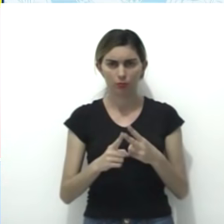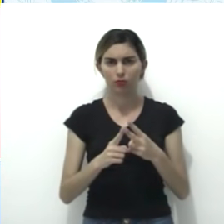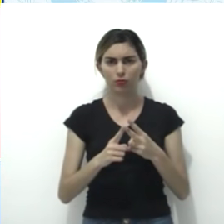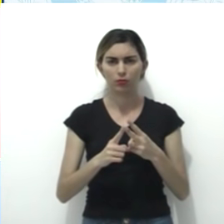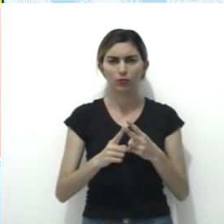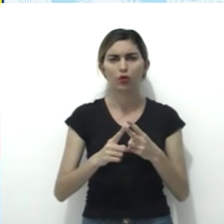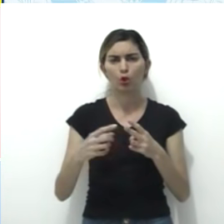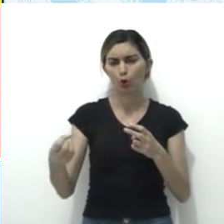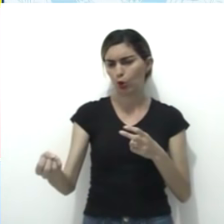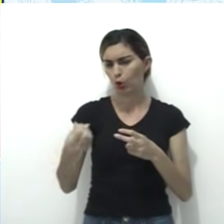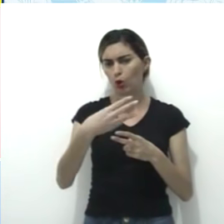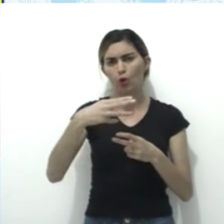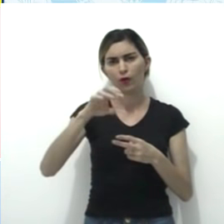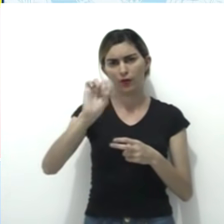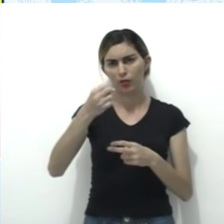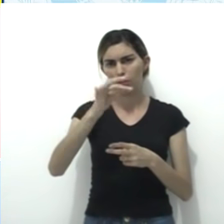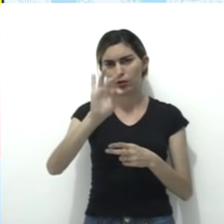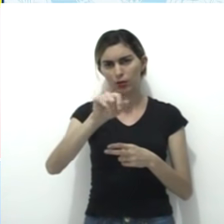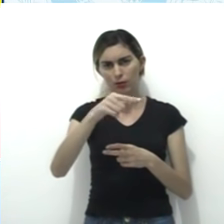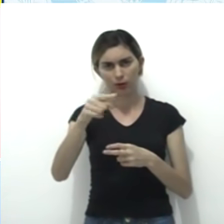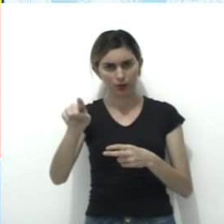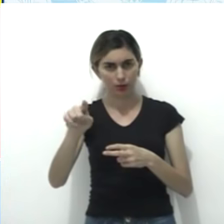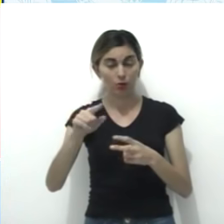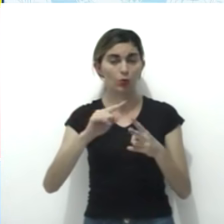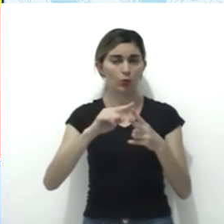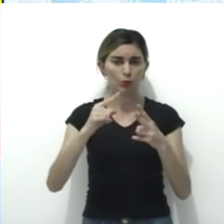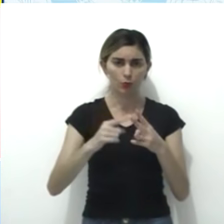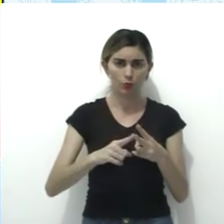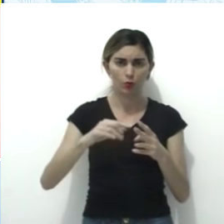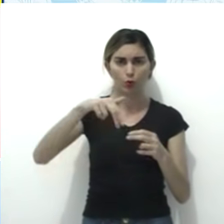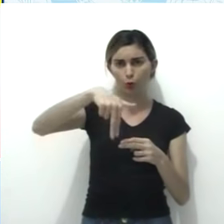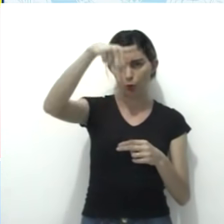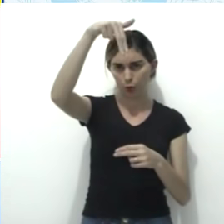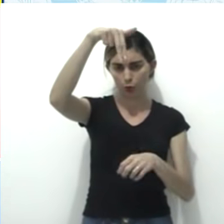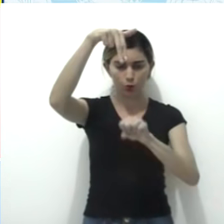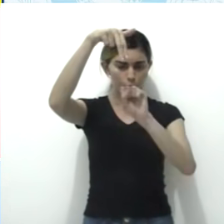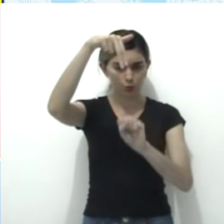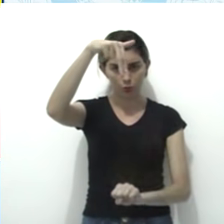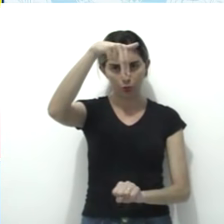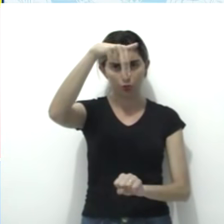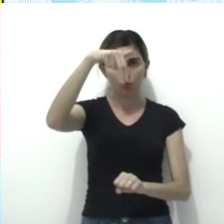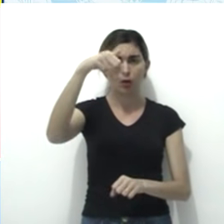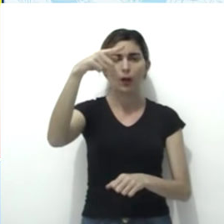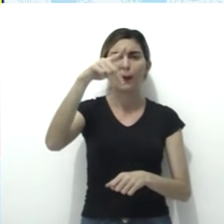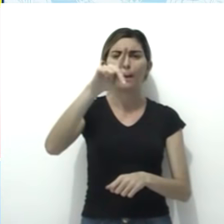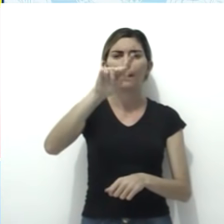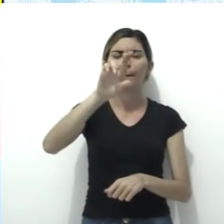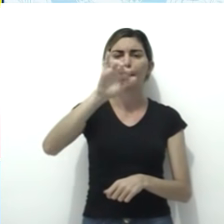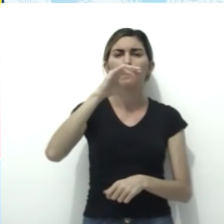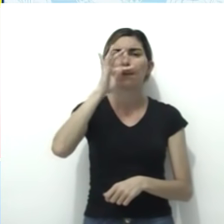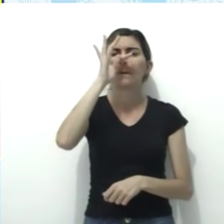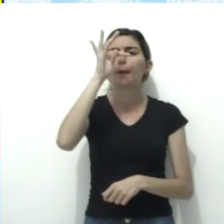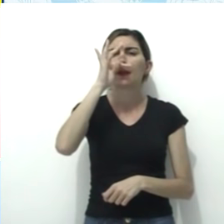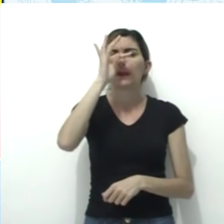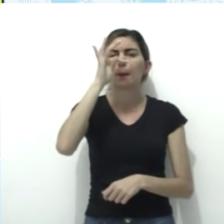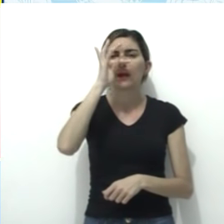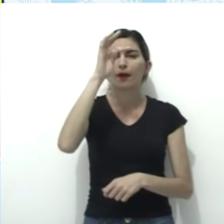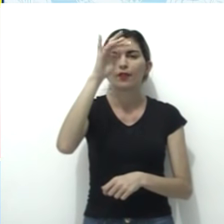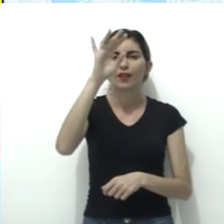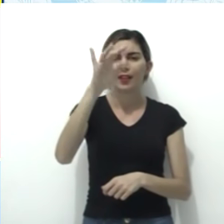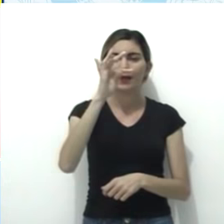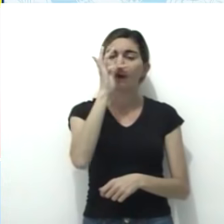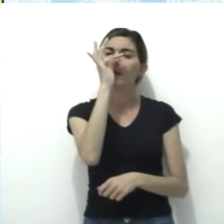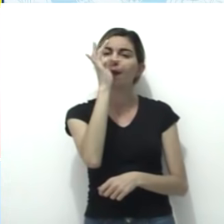vamos ter duas o início de duas novas estações que seria não é hemisfério norte a primavera